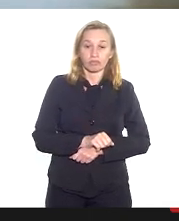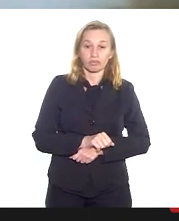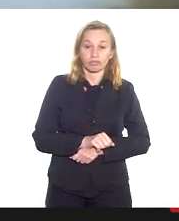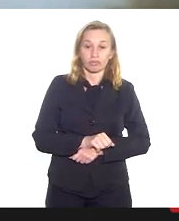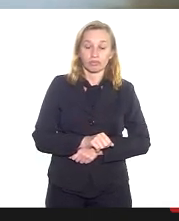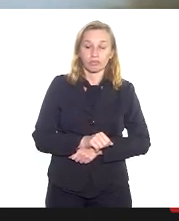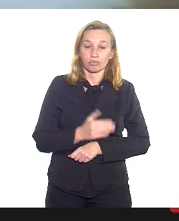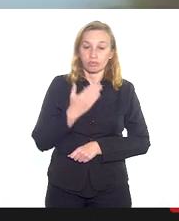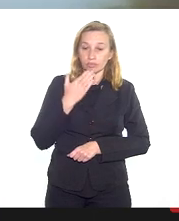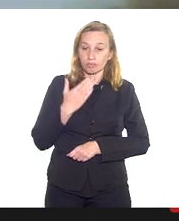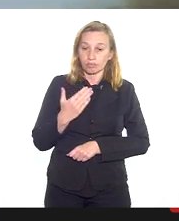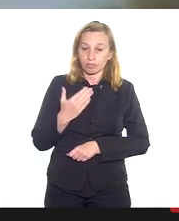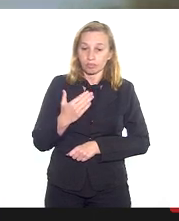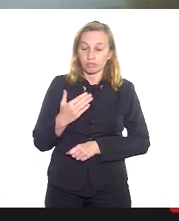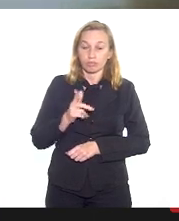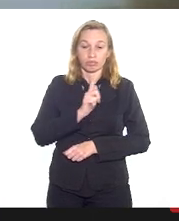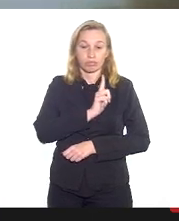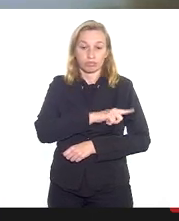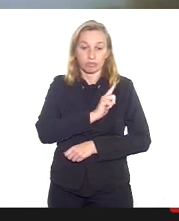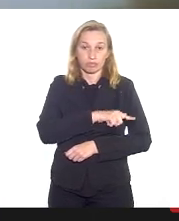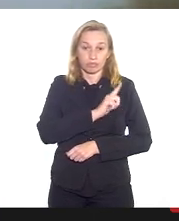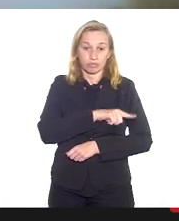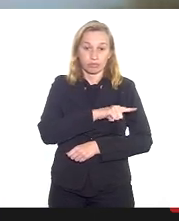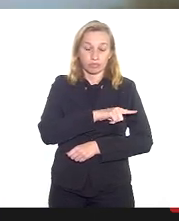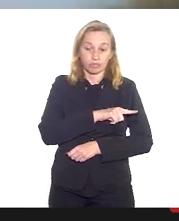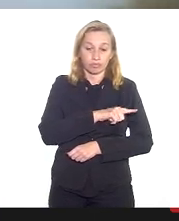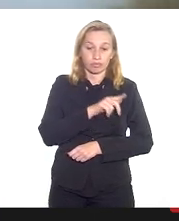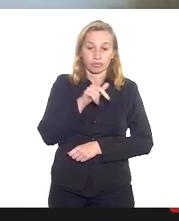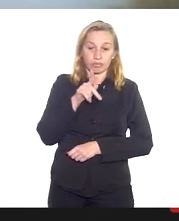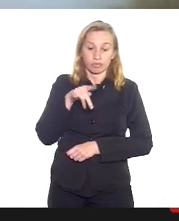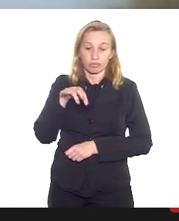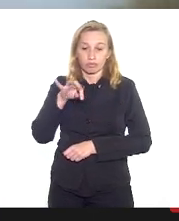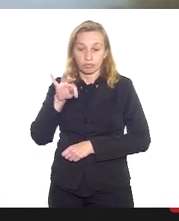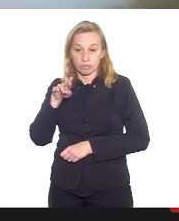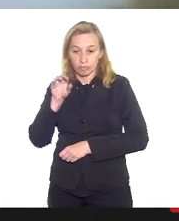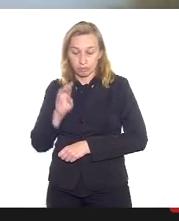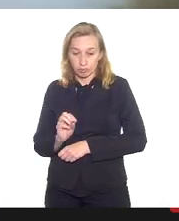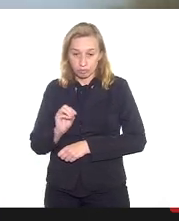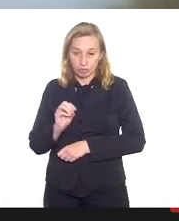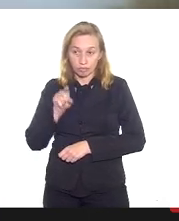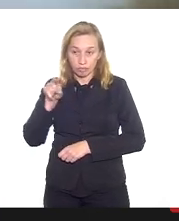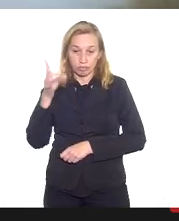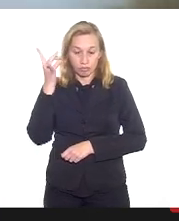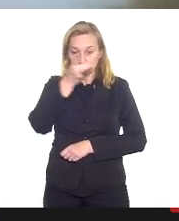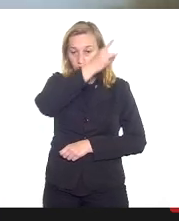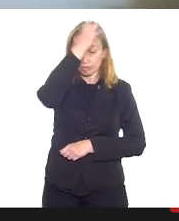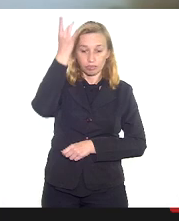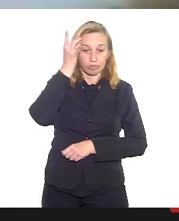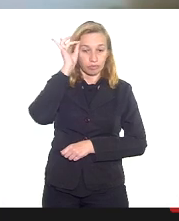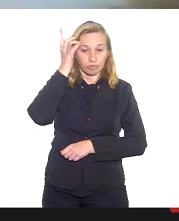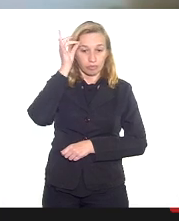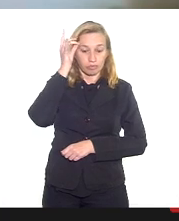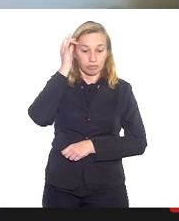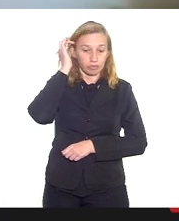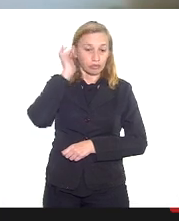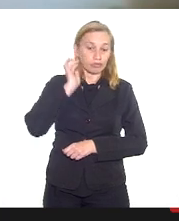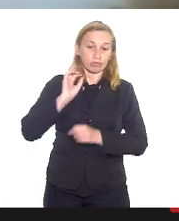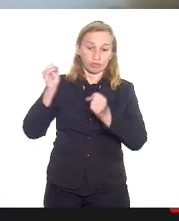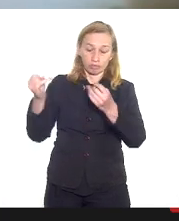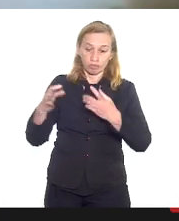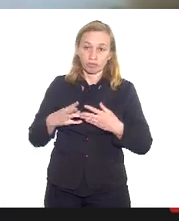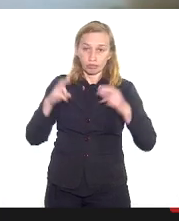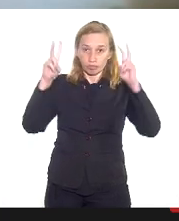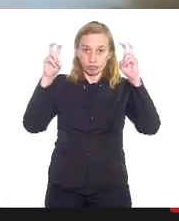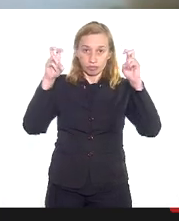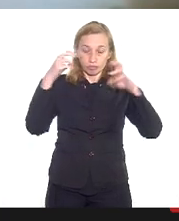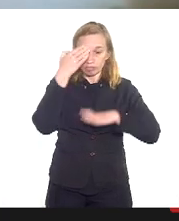formal com o gestor do CISPETRO lá no Espírito Santo para elucidar essa questão. Então,